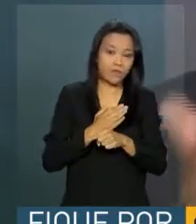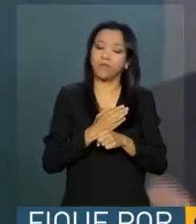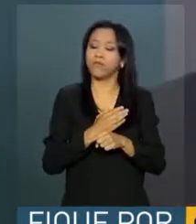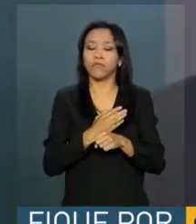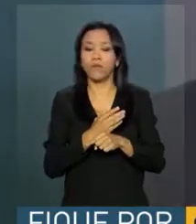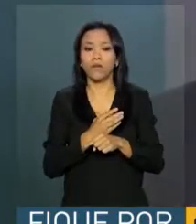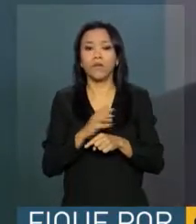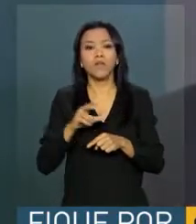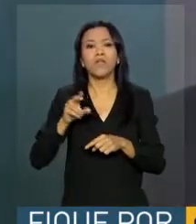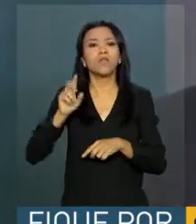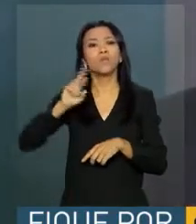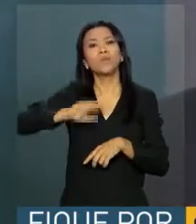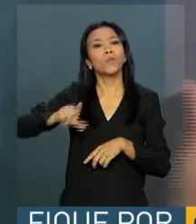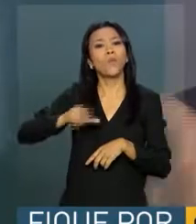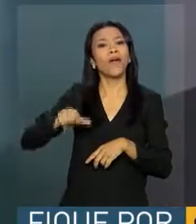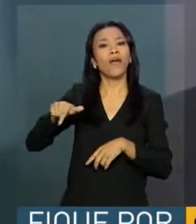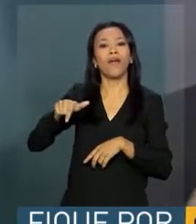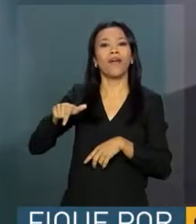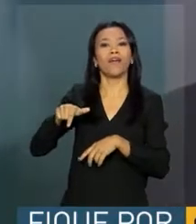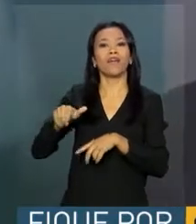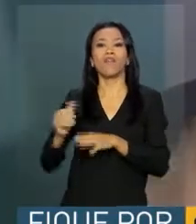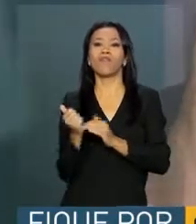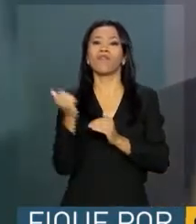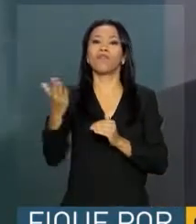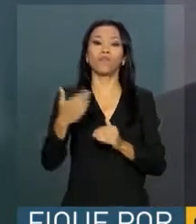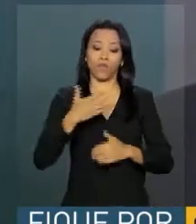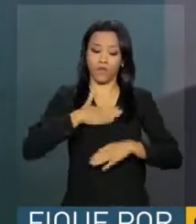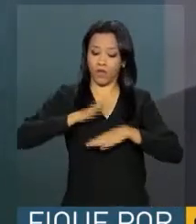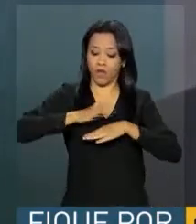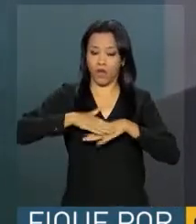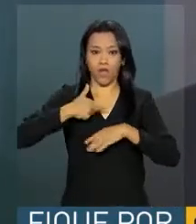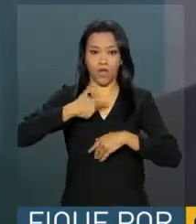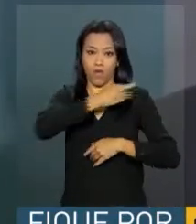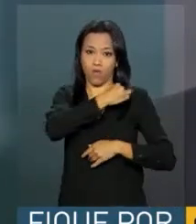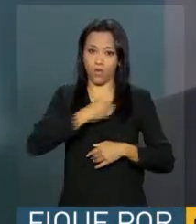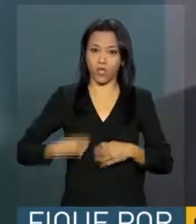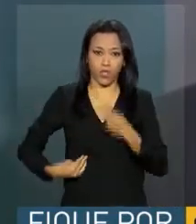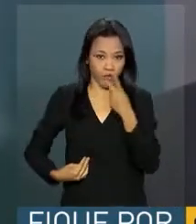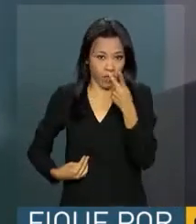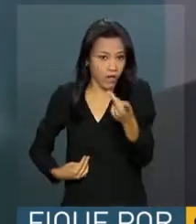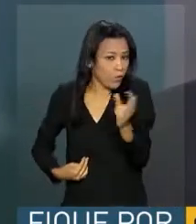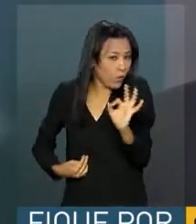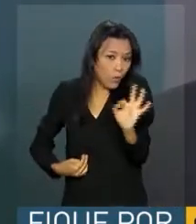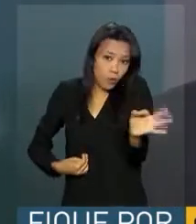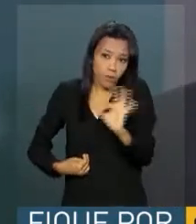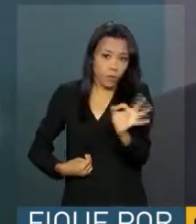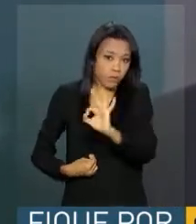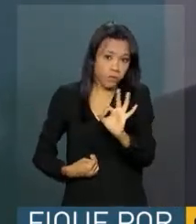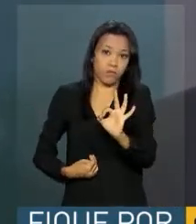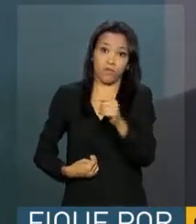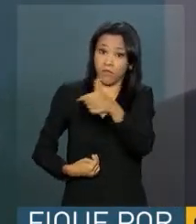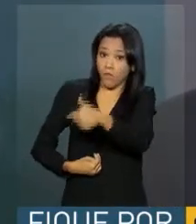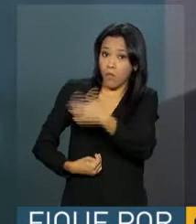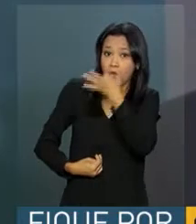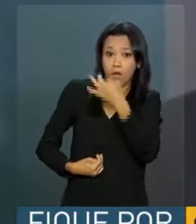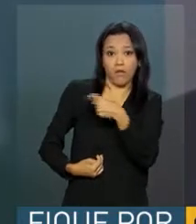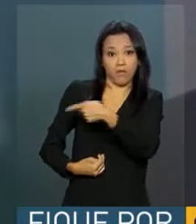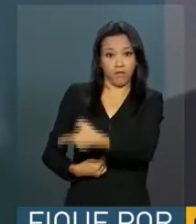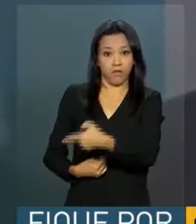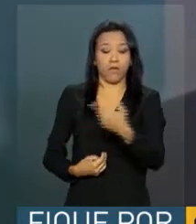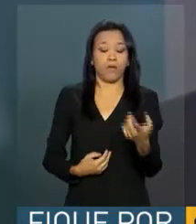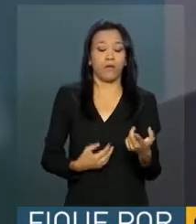não compete a anúncios oficiais de algo, de uma série enorme de estudos. O que eu quero dizer é o seguinte, no momento em